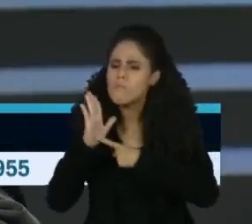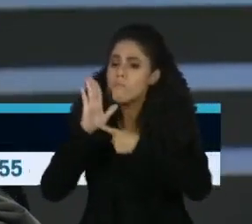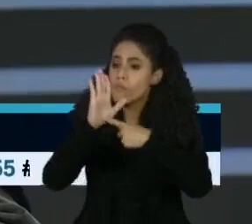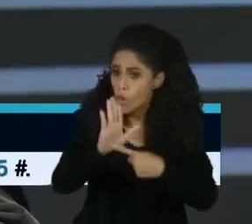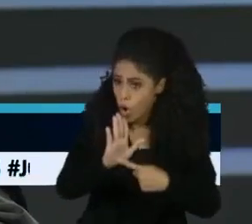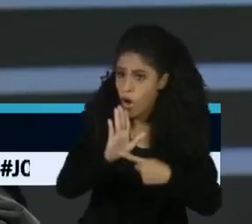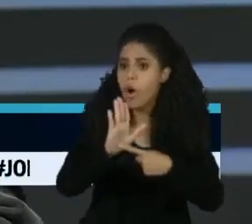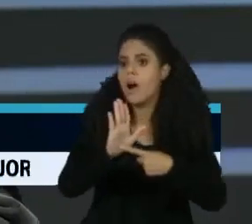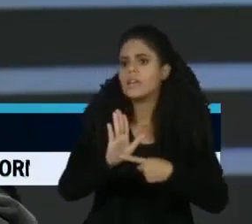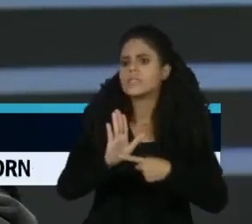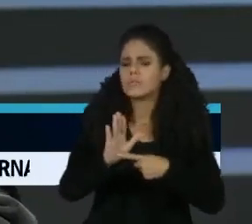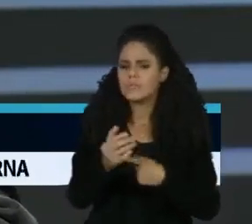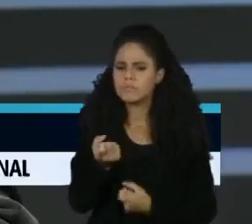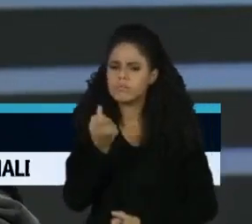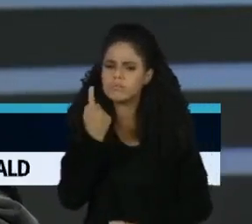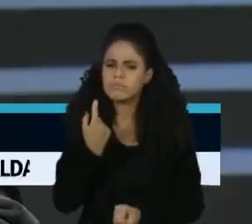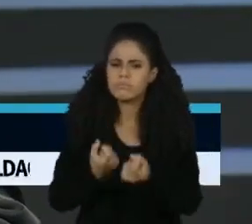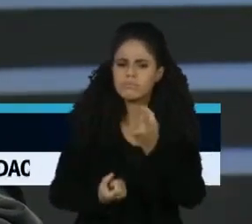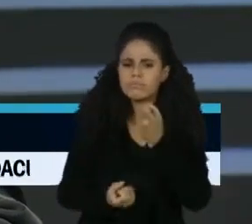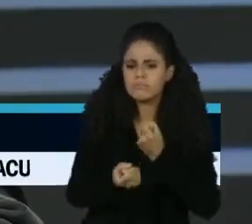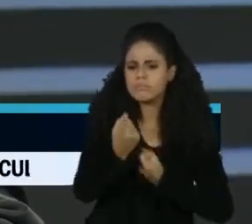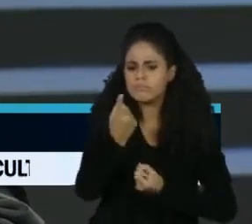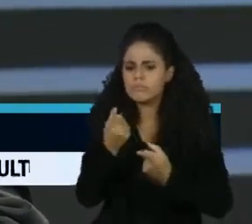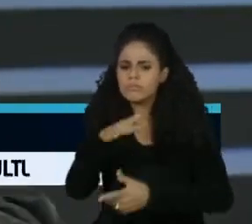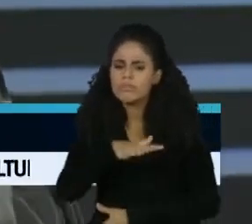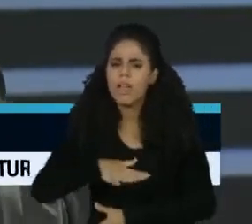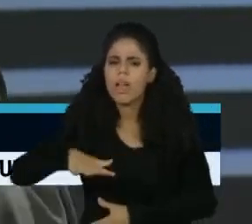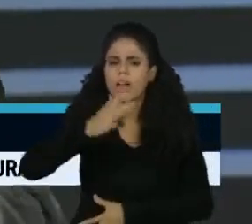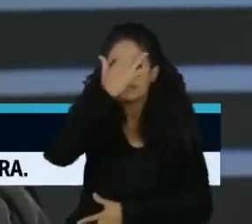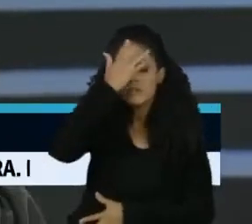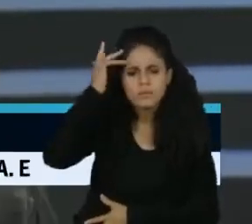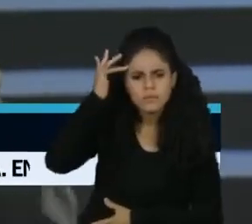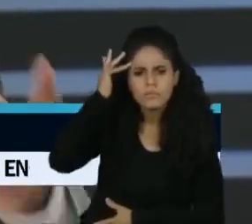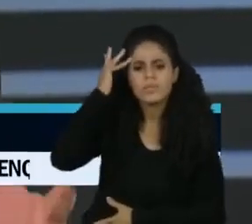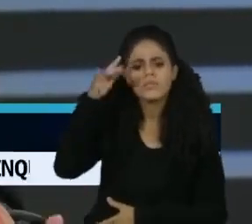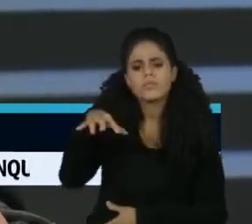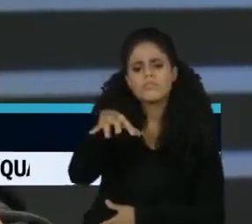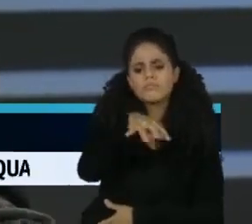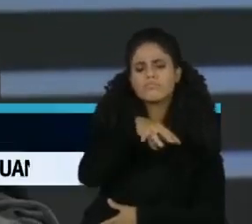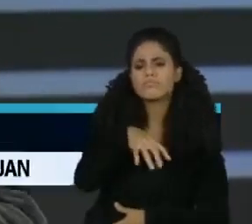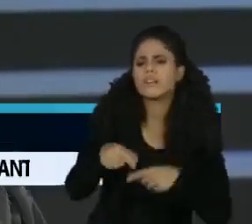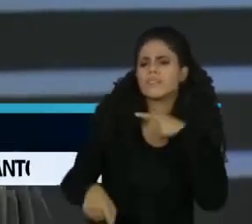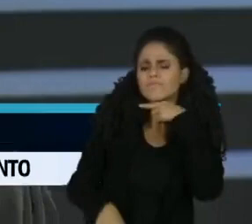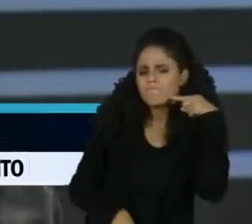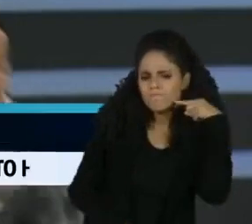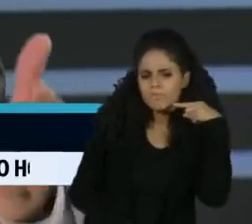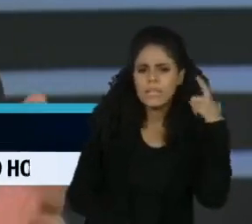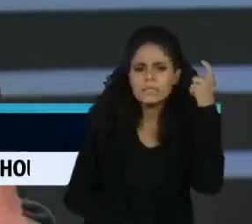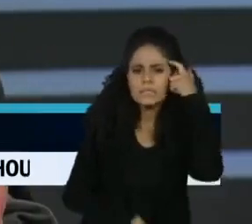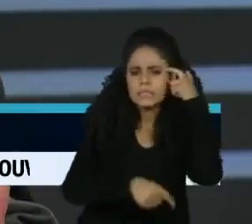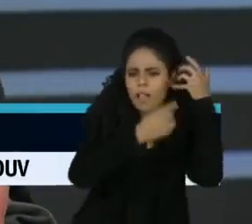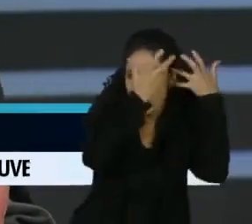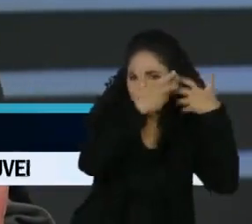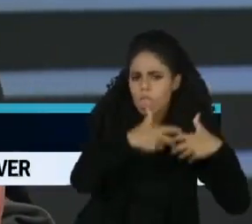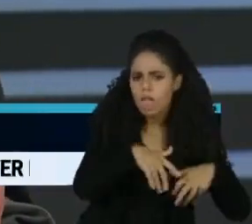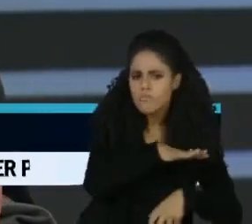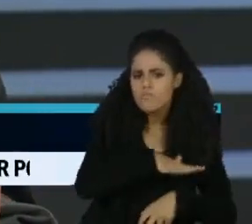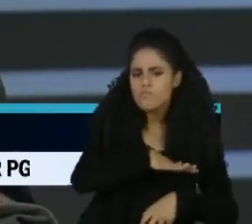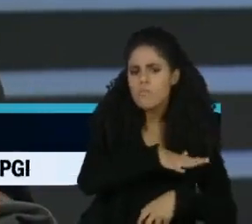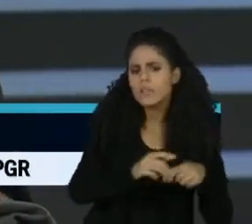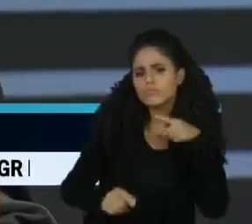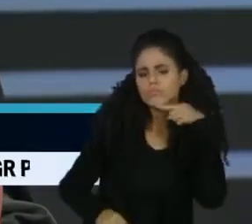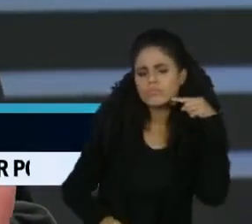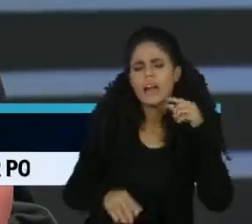são estranhos à maior parte da população russa, no sentido do que a Rússia pensa. Eu já lembrei aqui várias vezes